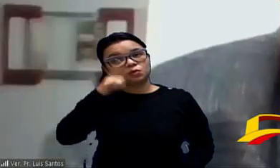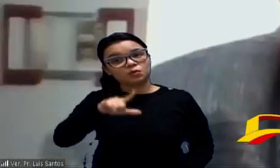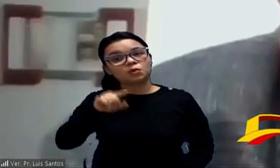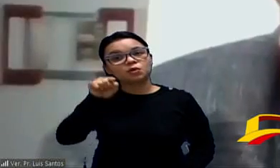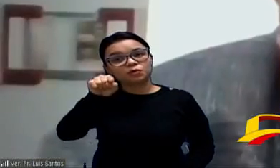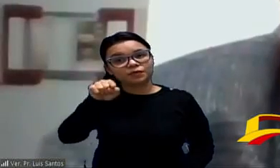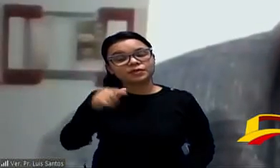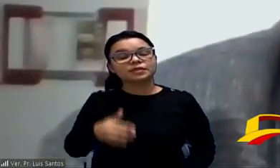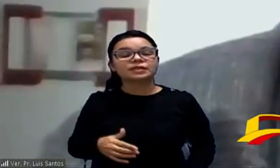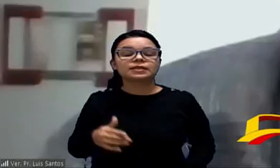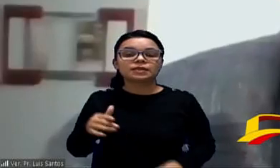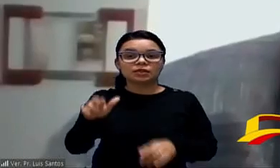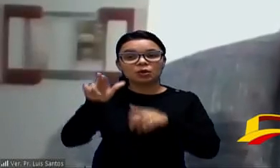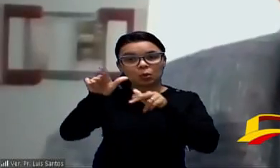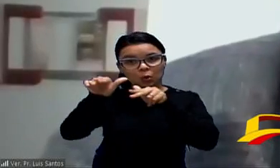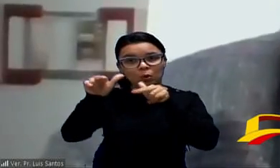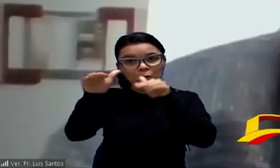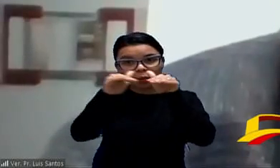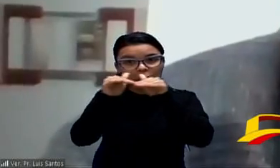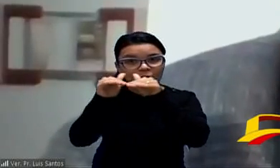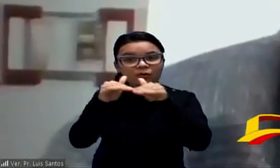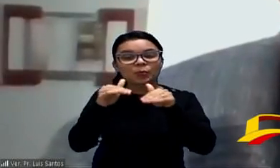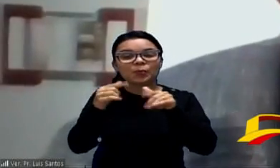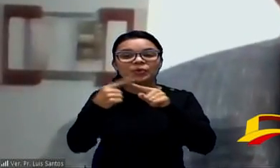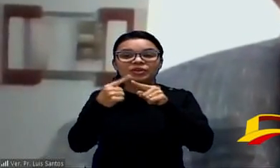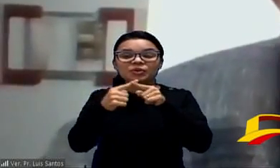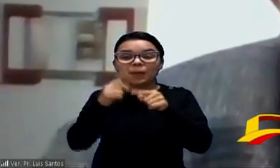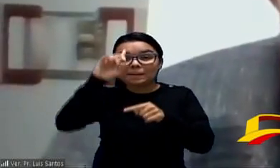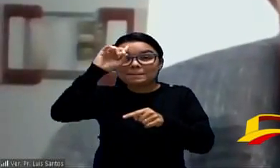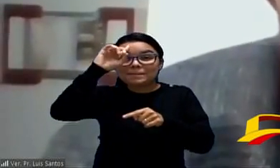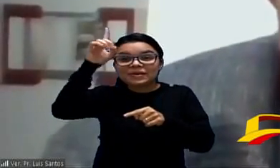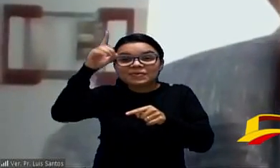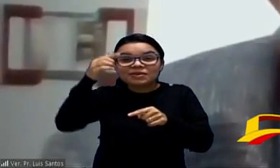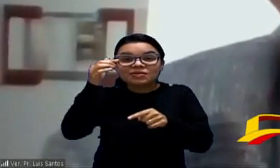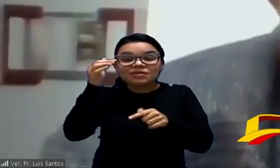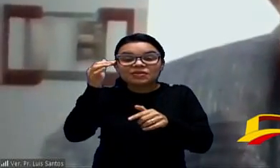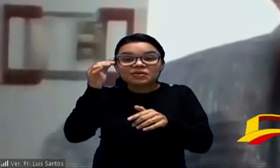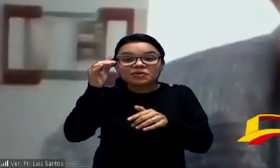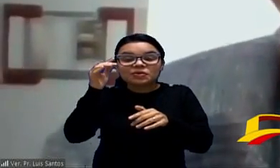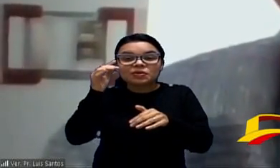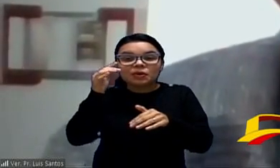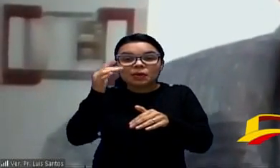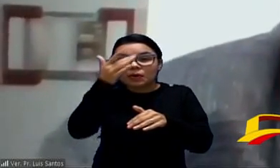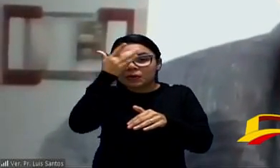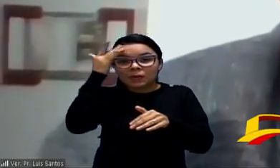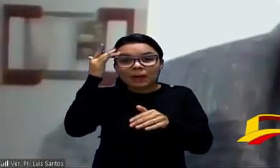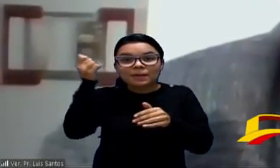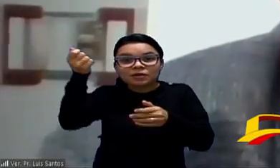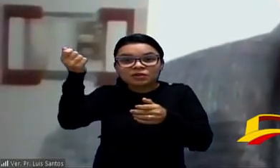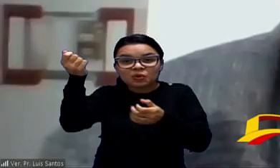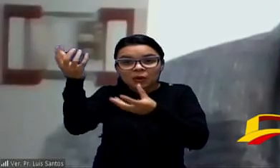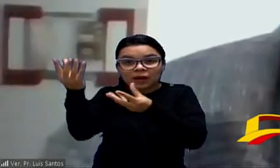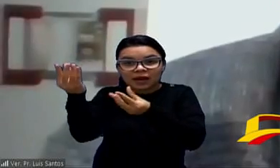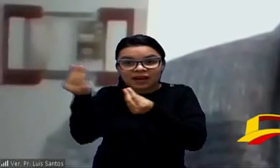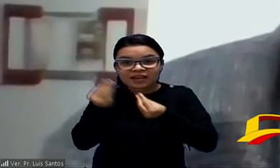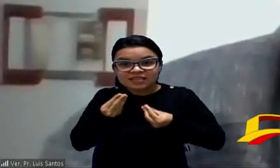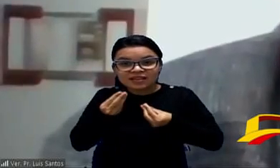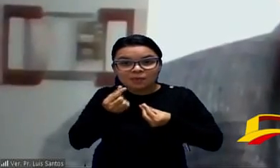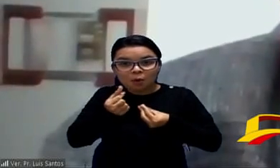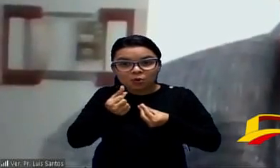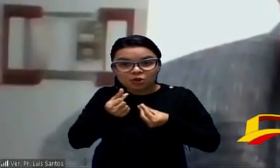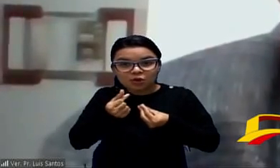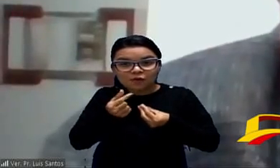dia do pagamento do benefício, vai todo mundo para o banco. Vai todo mundo. E é isso que produz